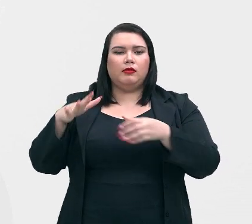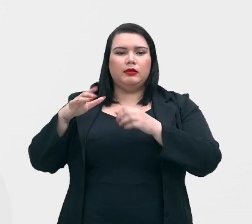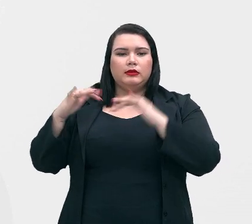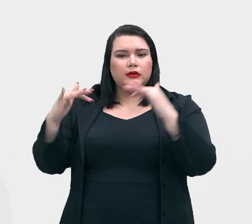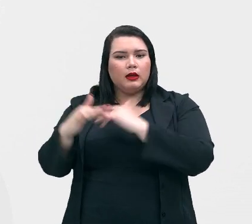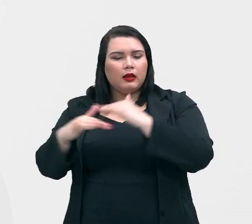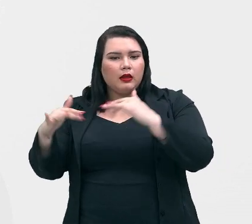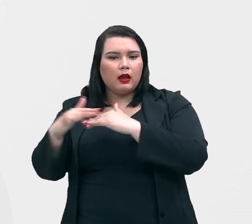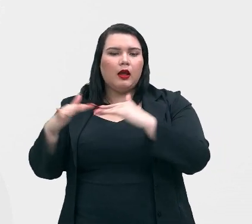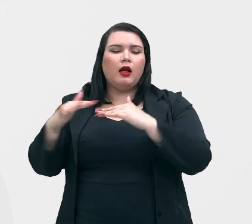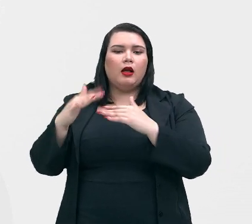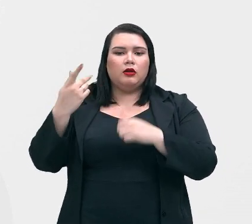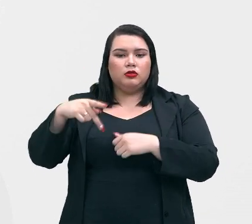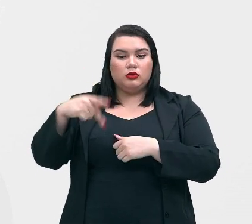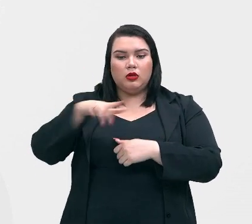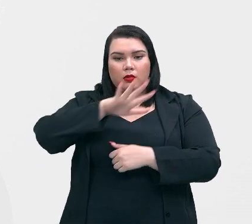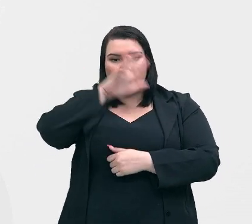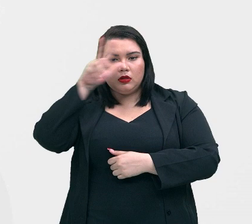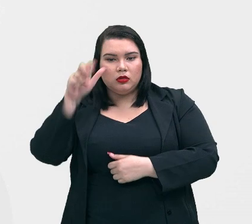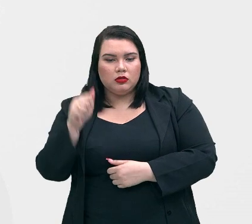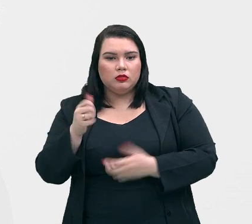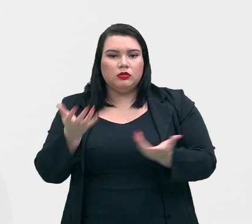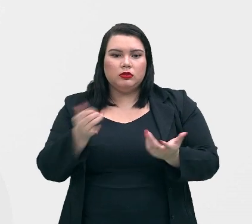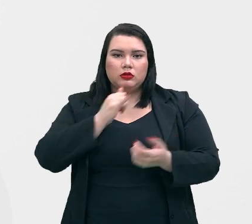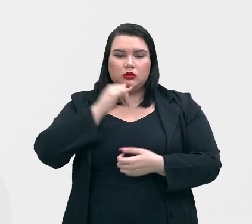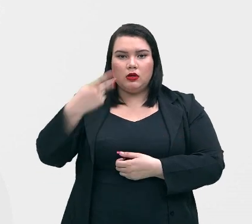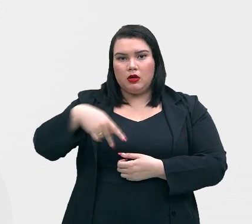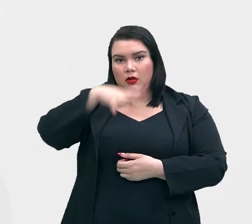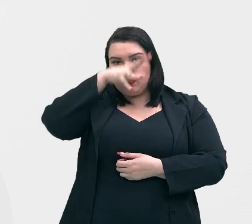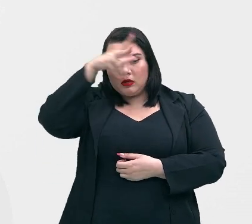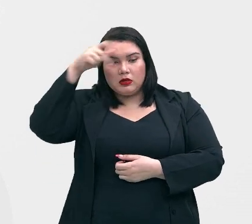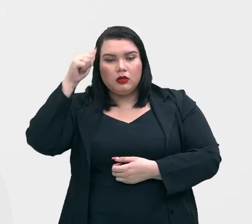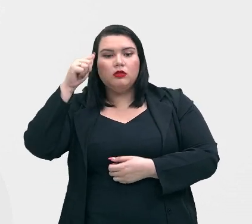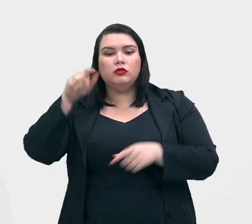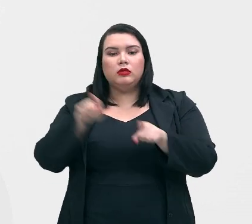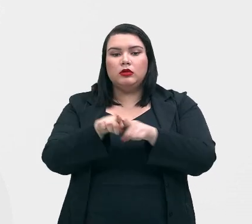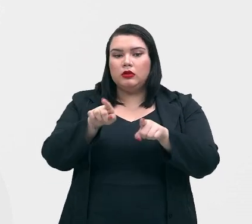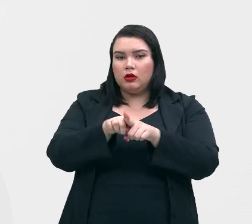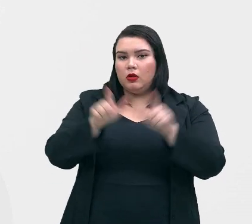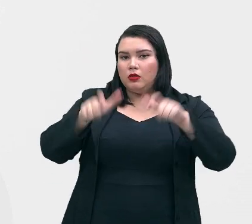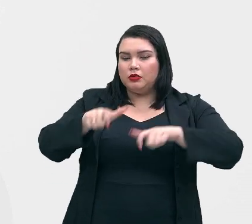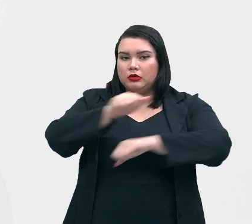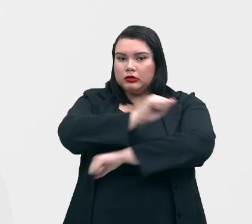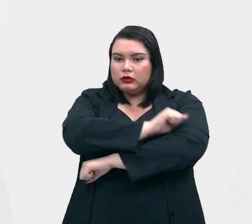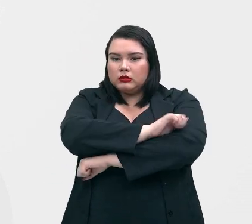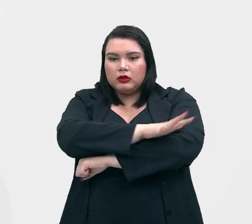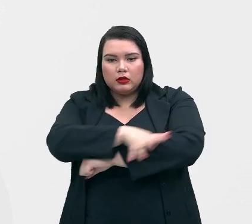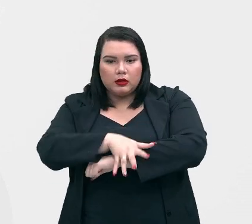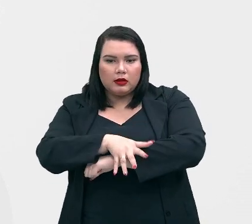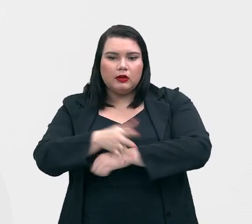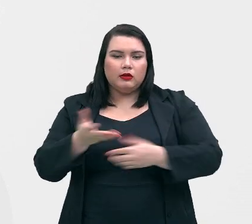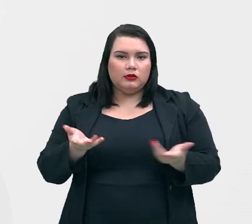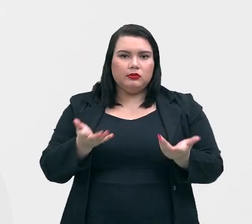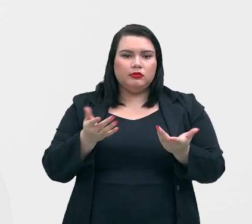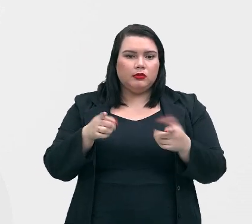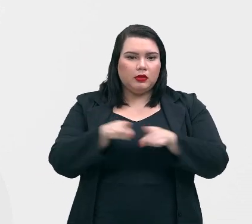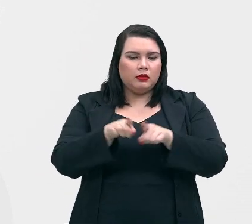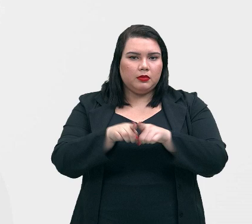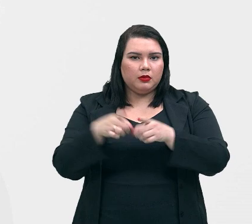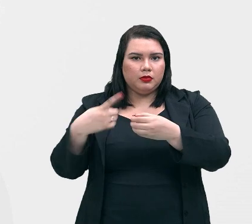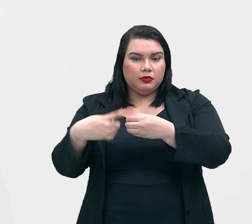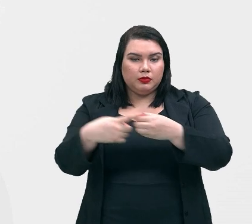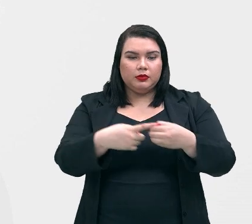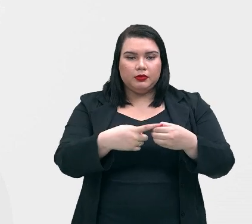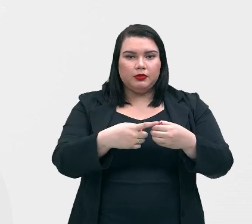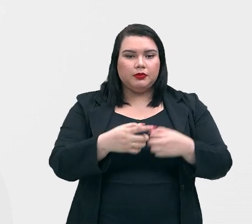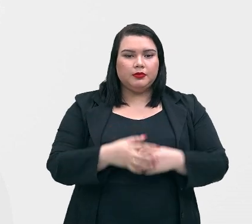áreas de cidade, né? Do Vale Amazônico, aqui para o nosso estado do Amazonas e também para outros municípios, né? Como